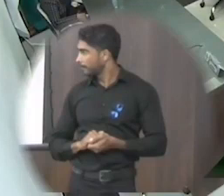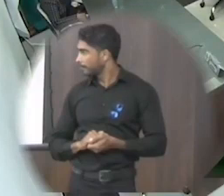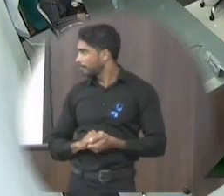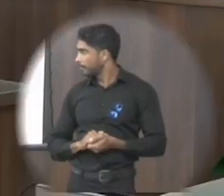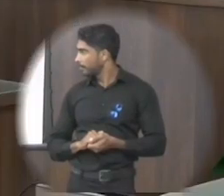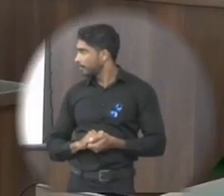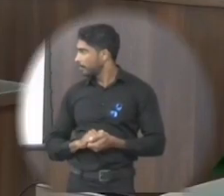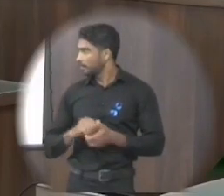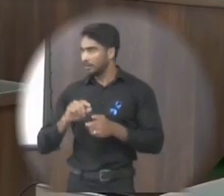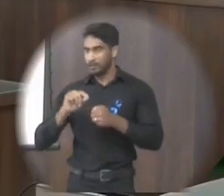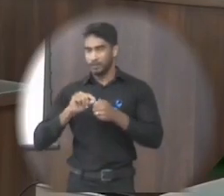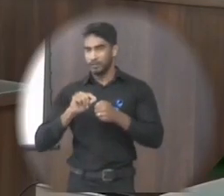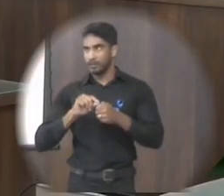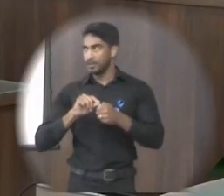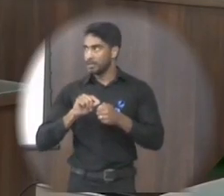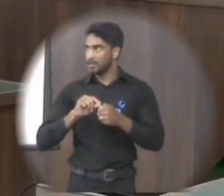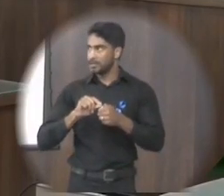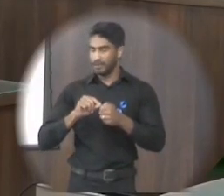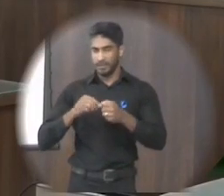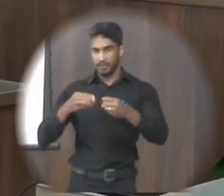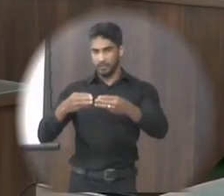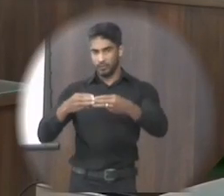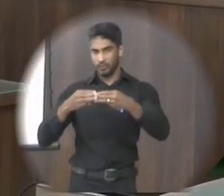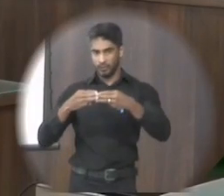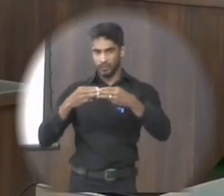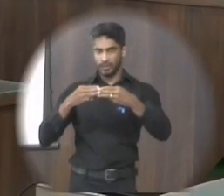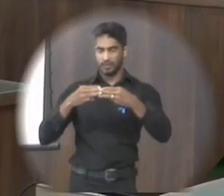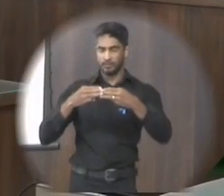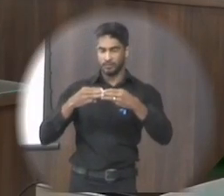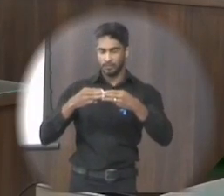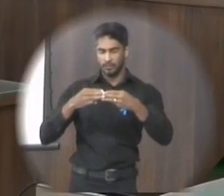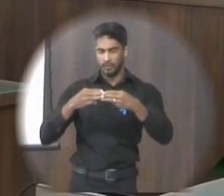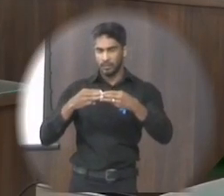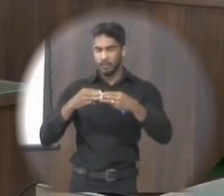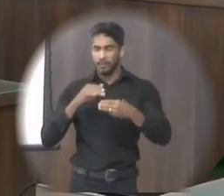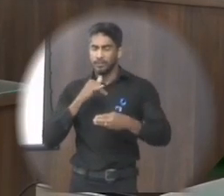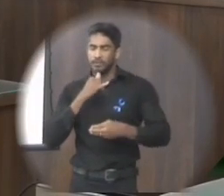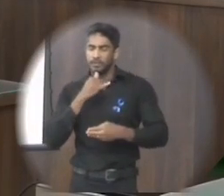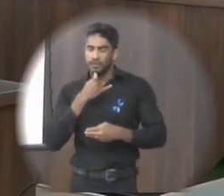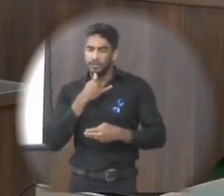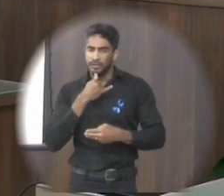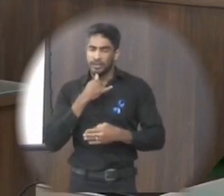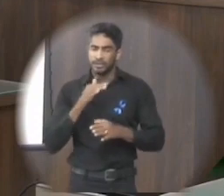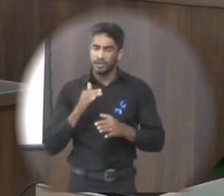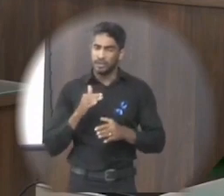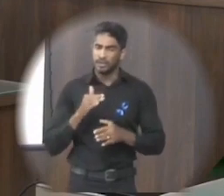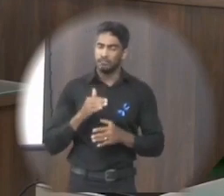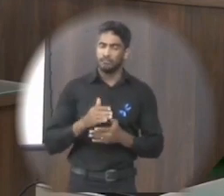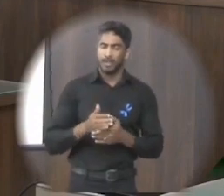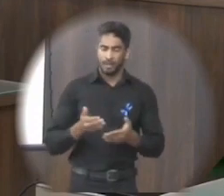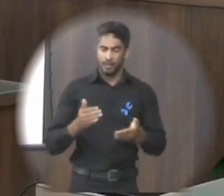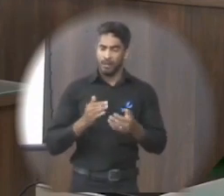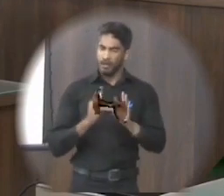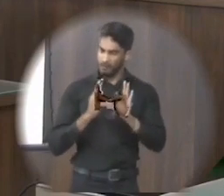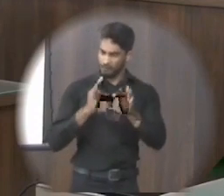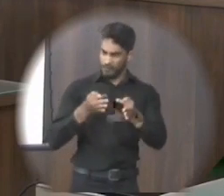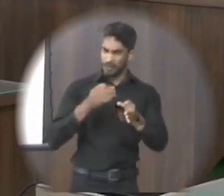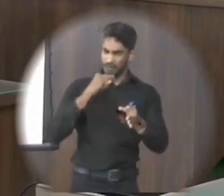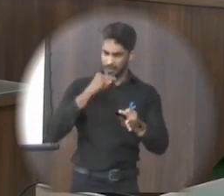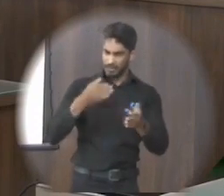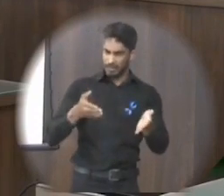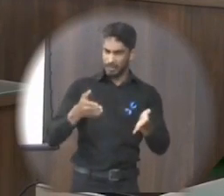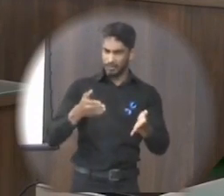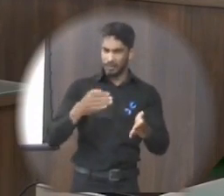Nós fizemos aí uma moção de pesar. Nesse final de semana, nós perdemos um grande amigo, um grande homem, seu